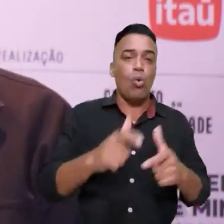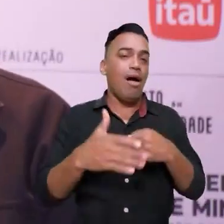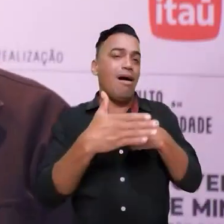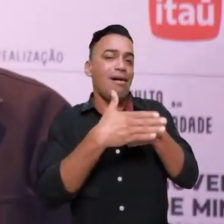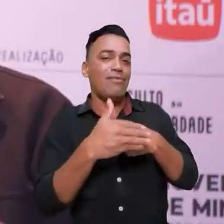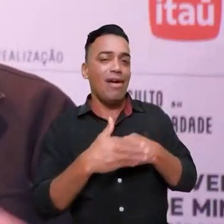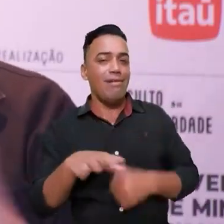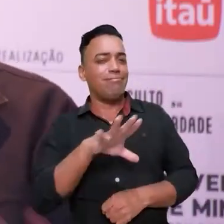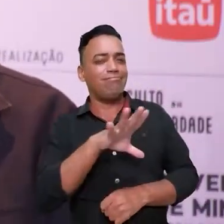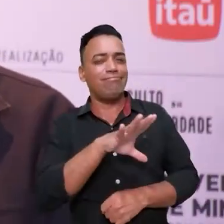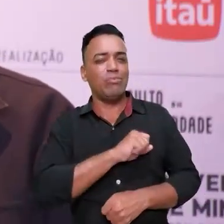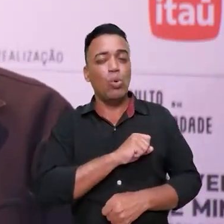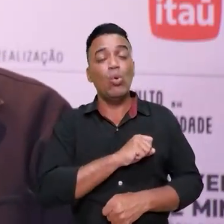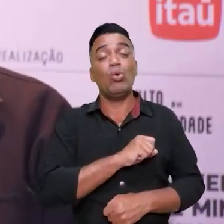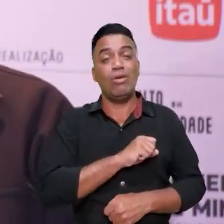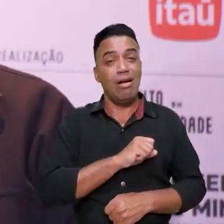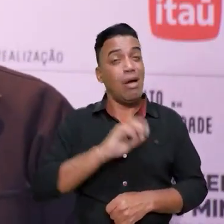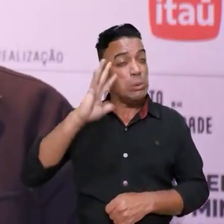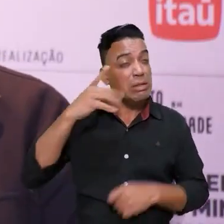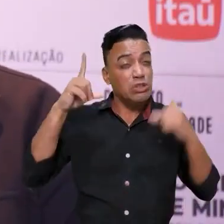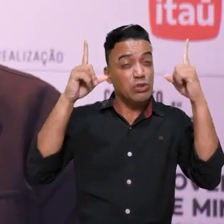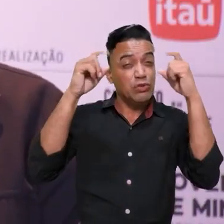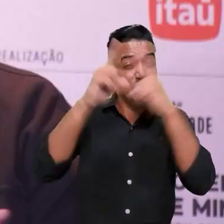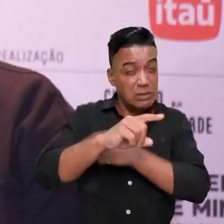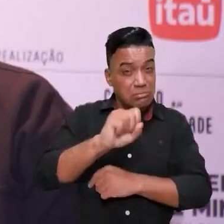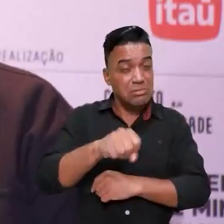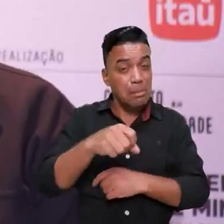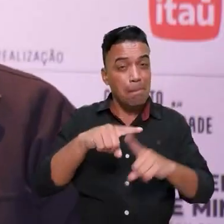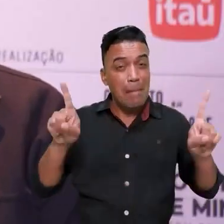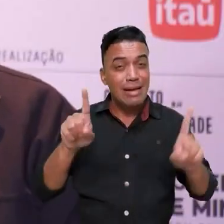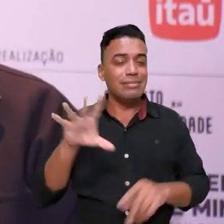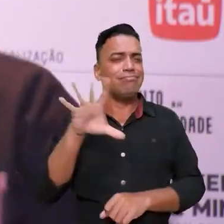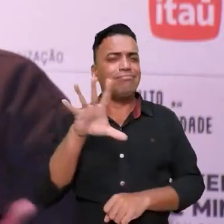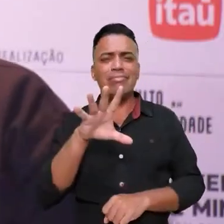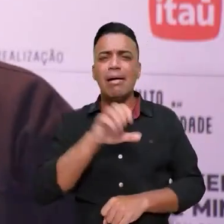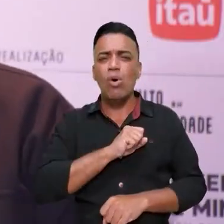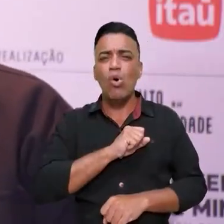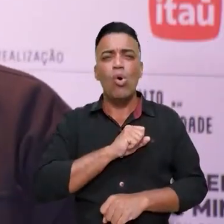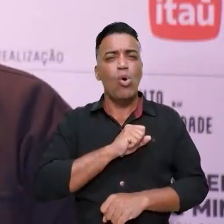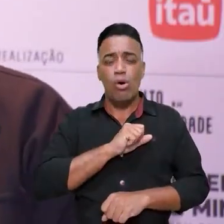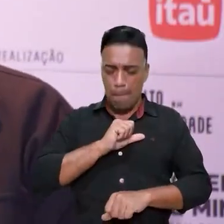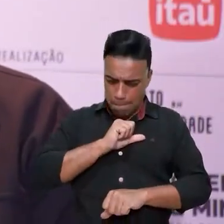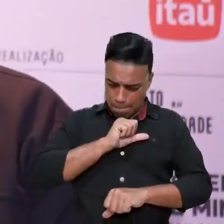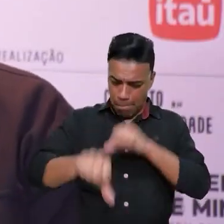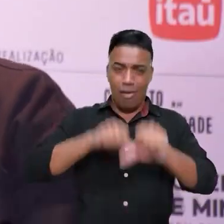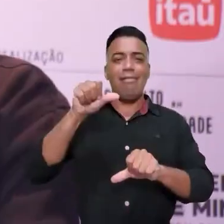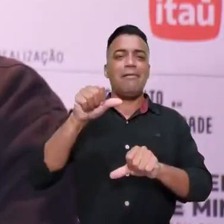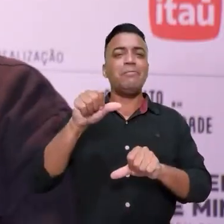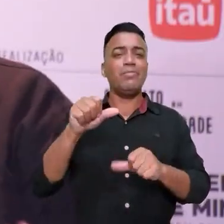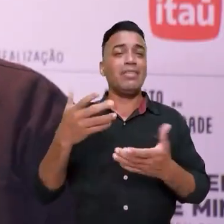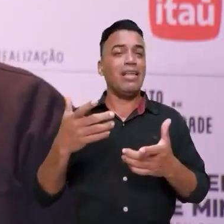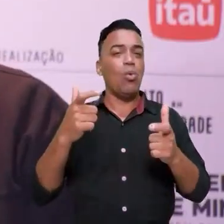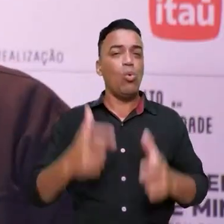lugar do amor, com todas as dificuldades, o amor ele nos forja, né? O primeiro setênio é